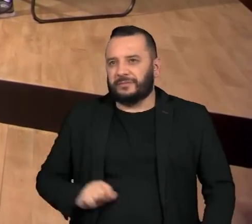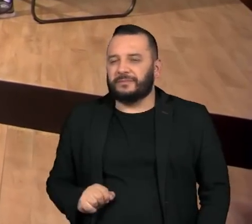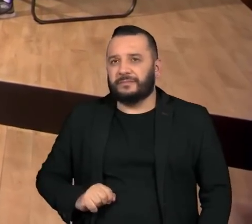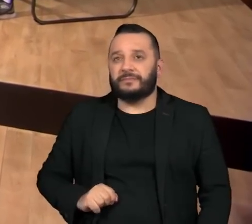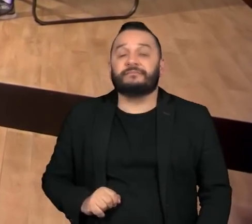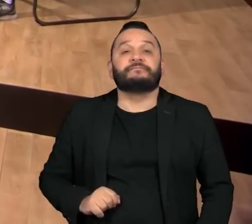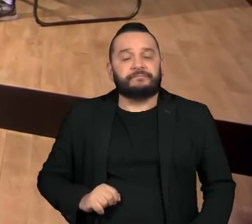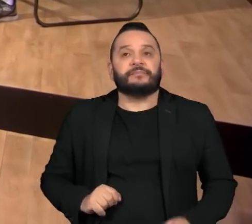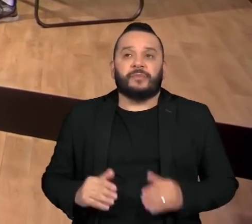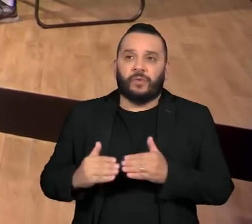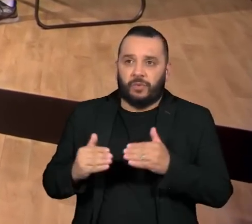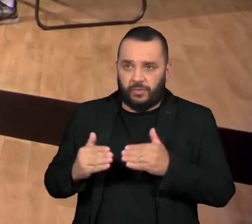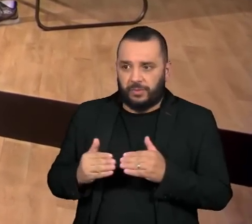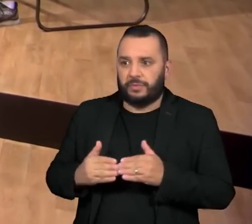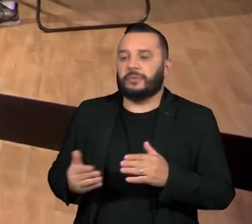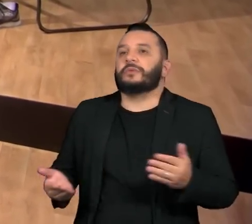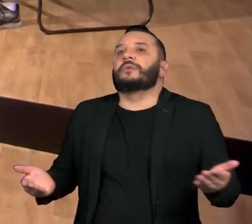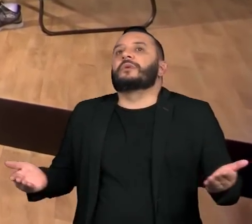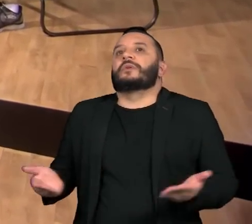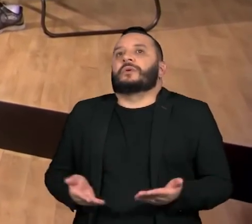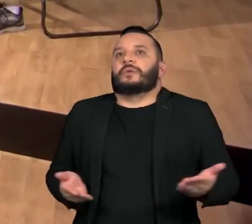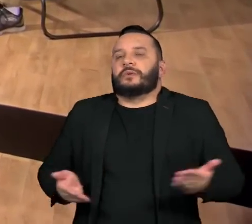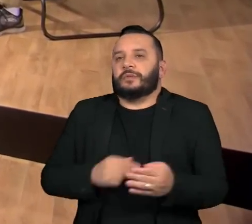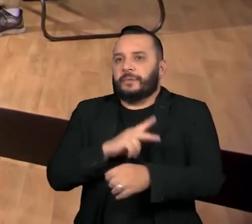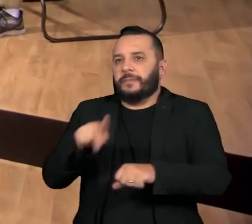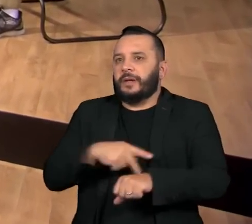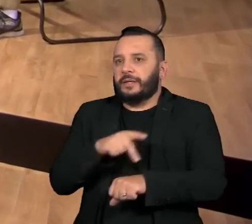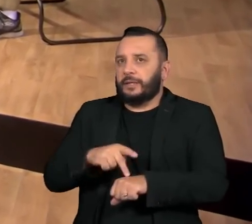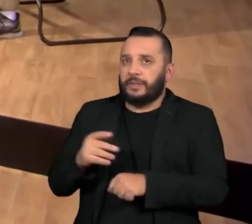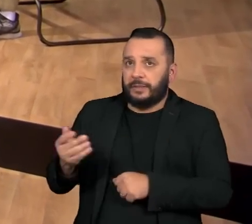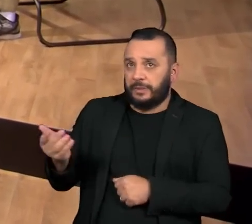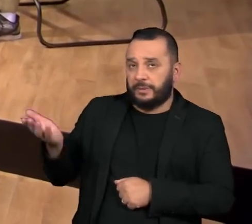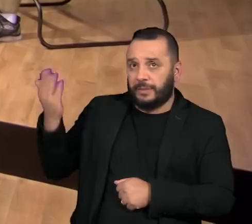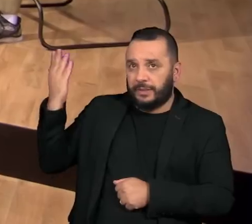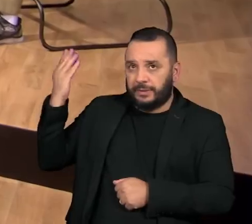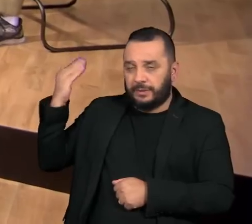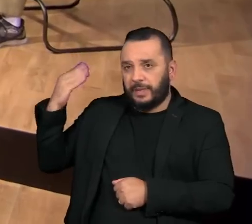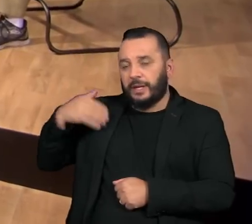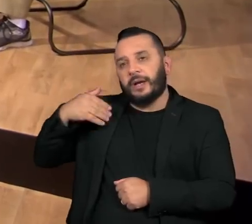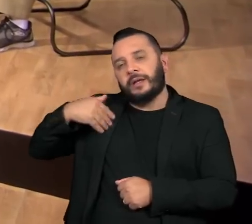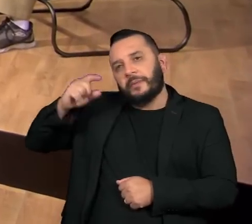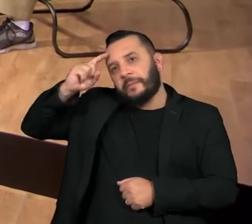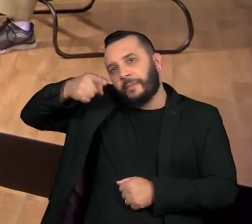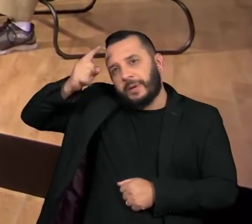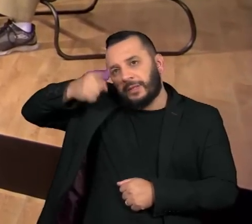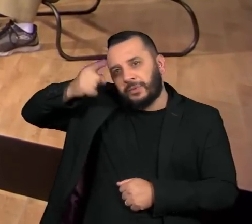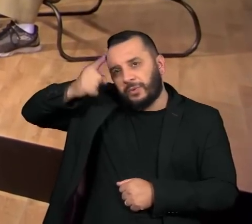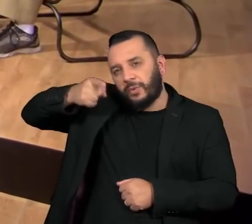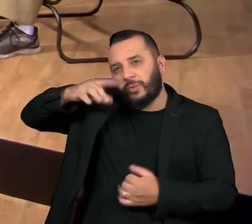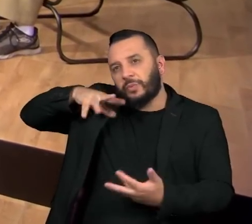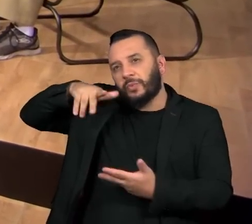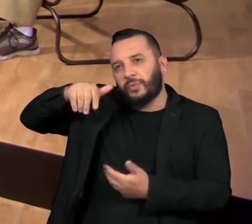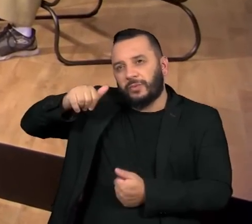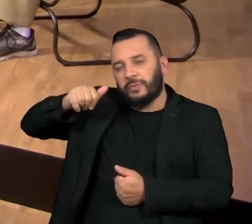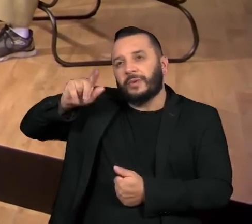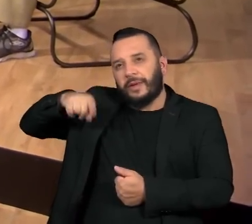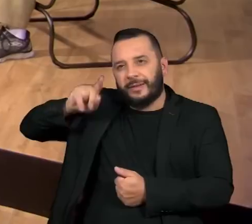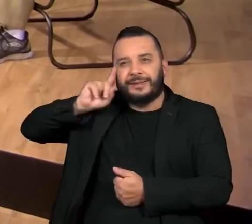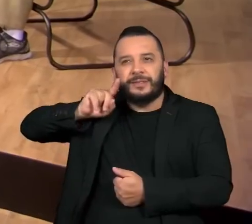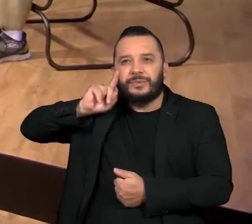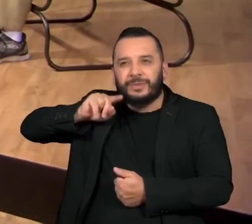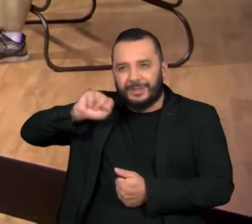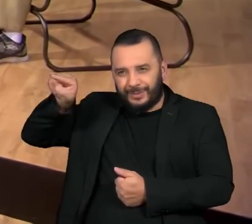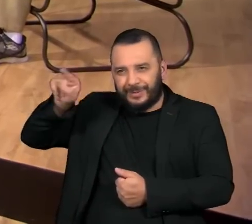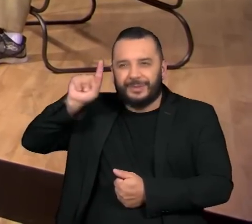vê hoje é um cenário onde aquele país que liderou o sistema internacional no pós-Segunda Guerra Mundial, que são os Estados Unidos,